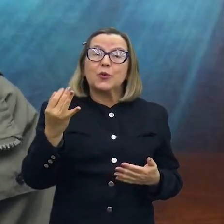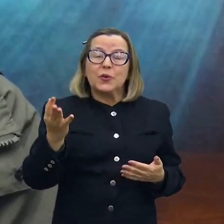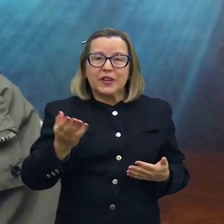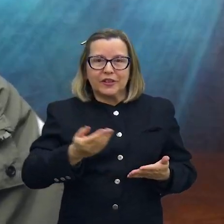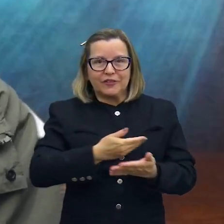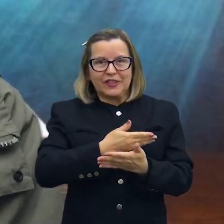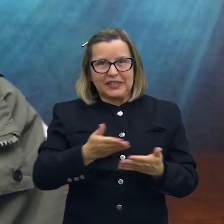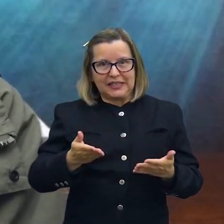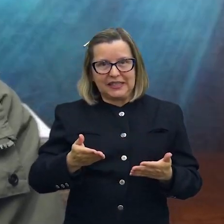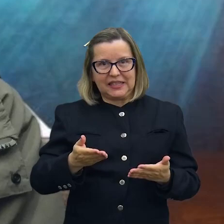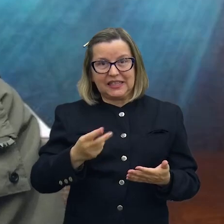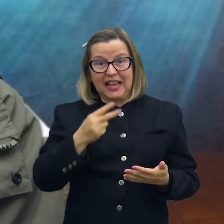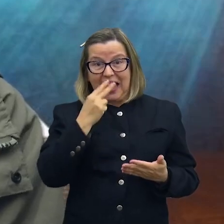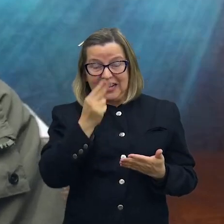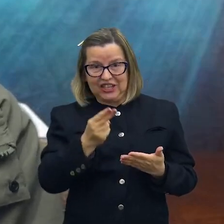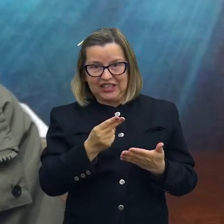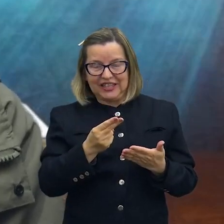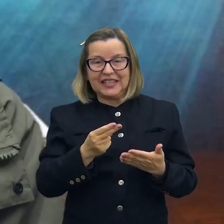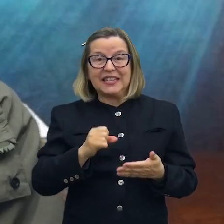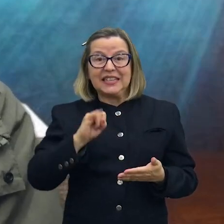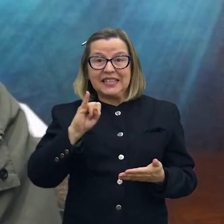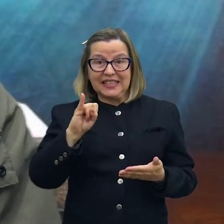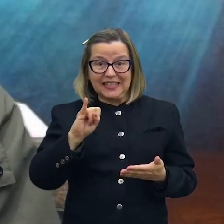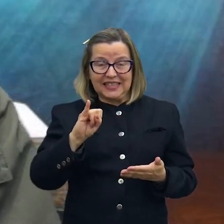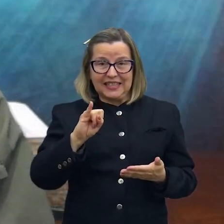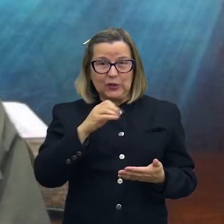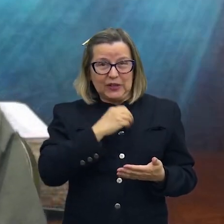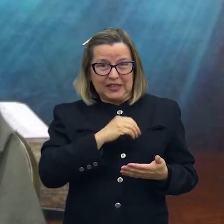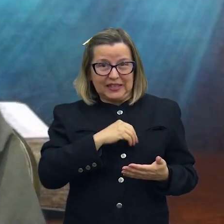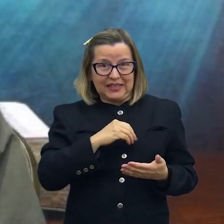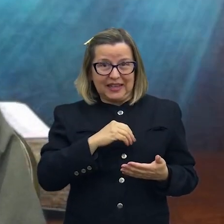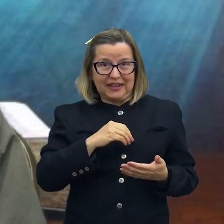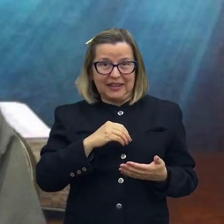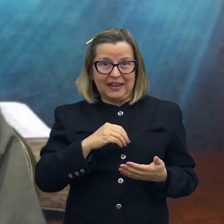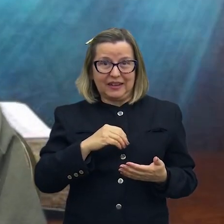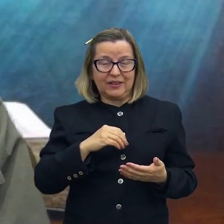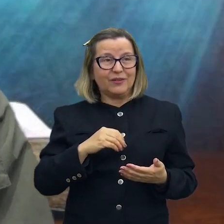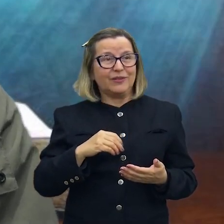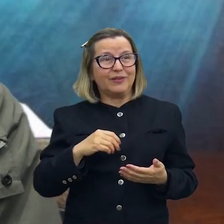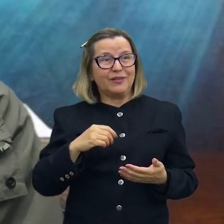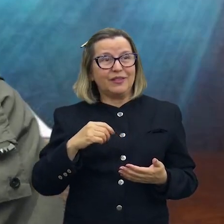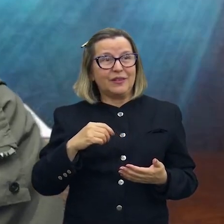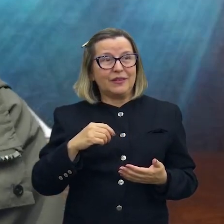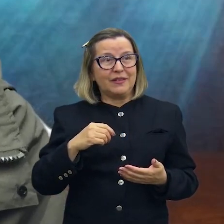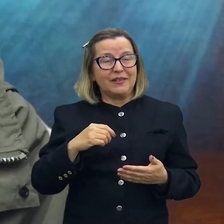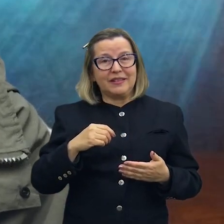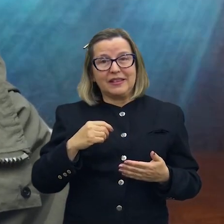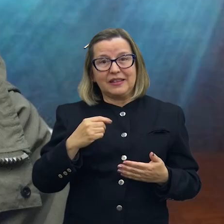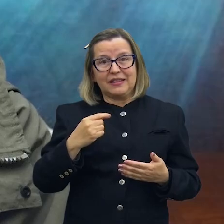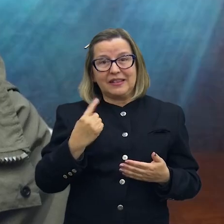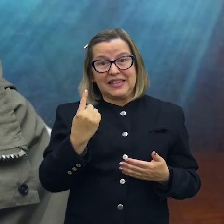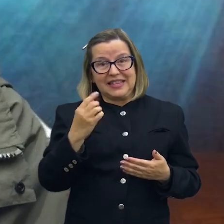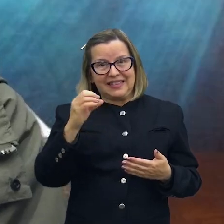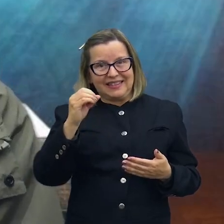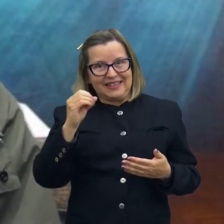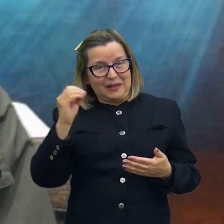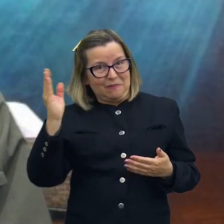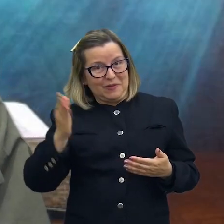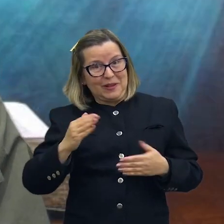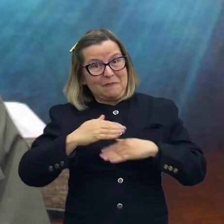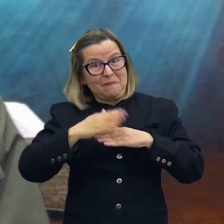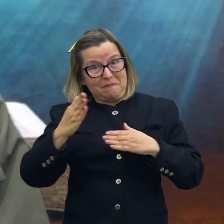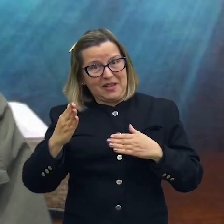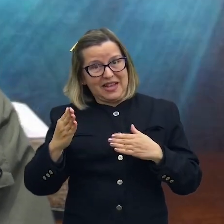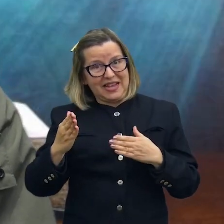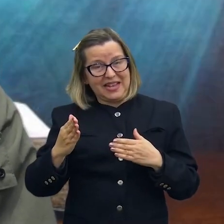Quantos de vocês acreditam se o salário de vocês dobrar, vocês resolvem seus problemas financeiros? Pouco a pouco, a maioria levantou a